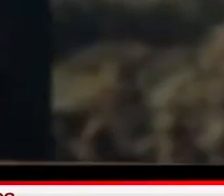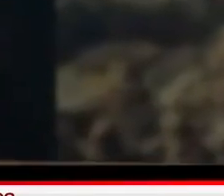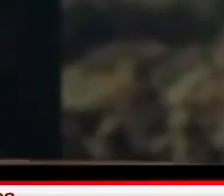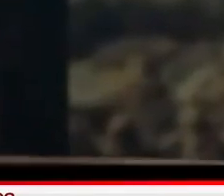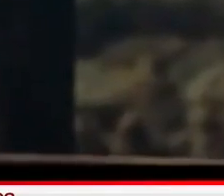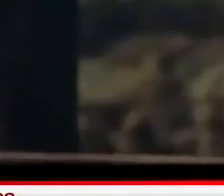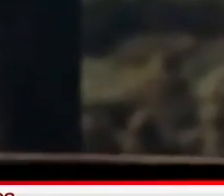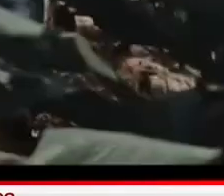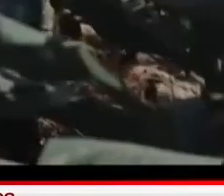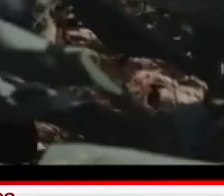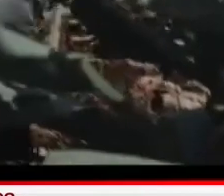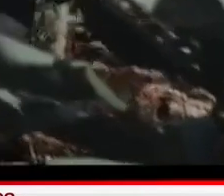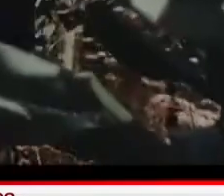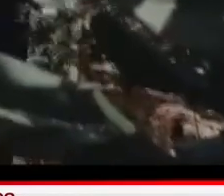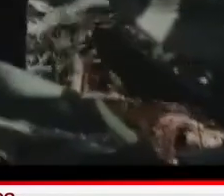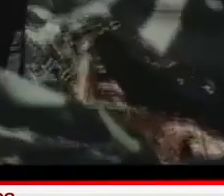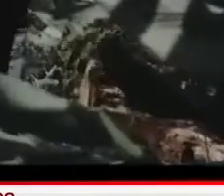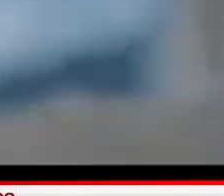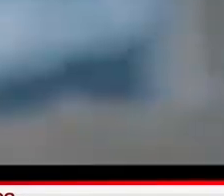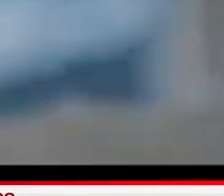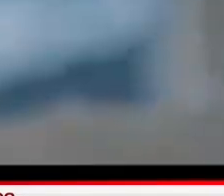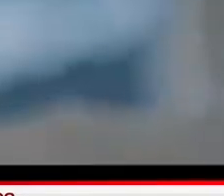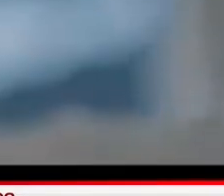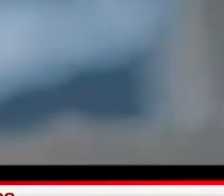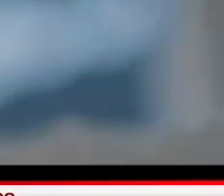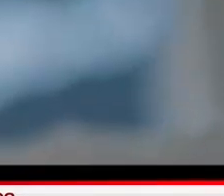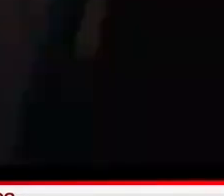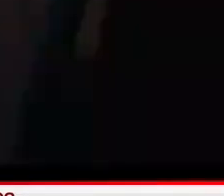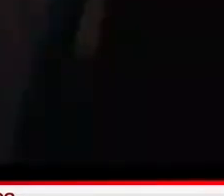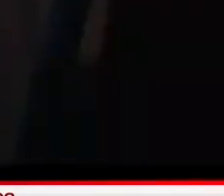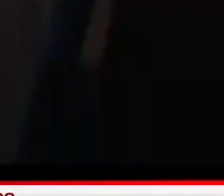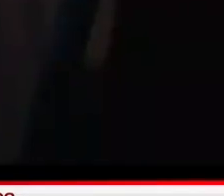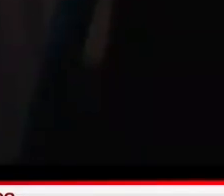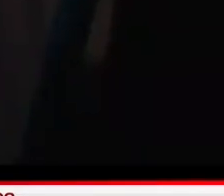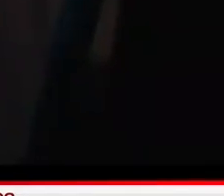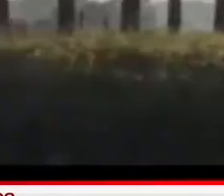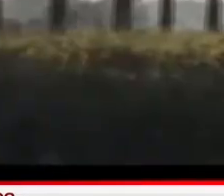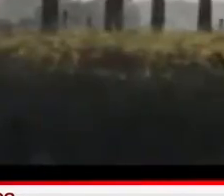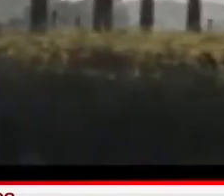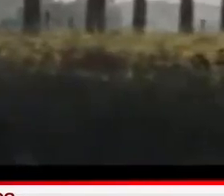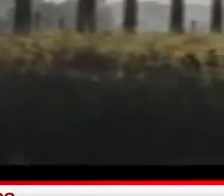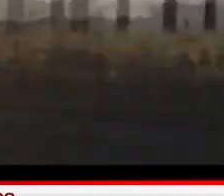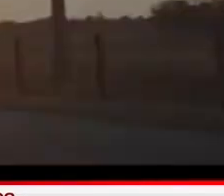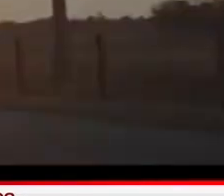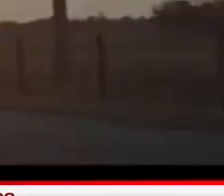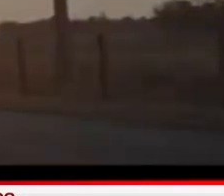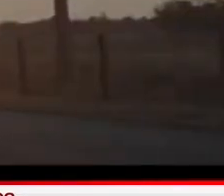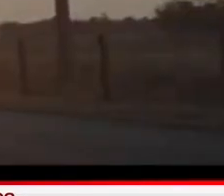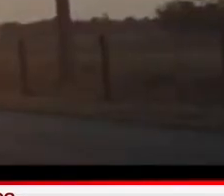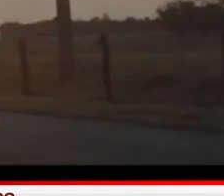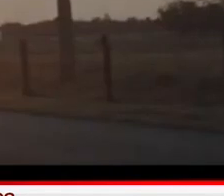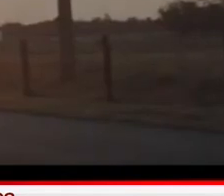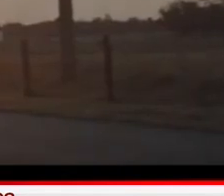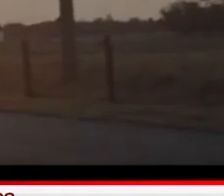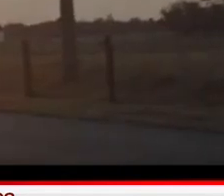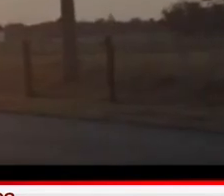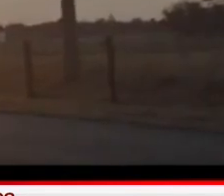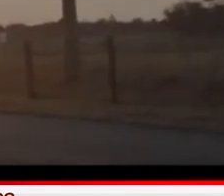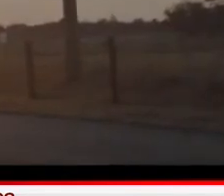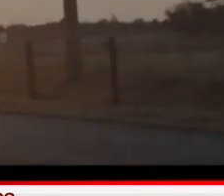um sustento fez enfim o nosso Brasil evoluir hoje olhando novamente